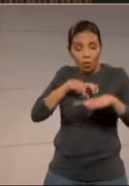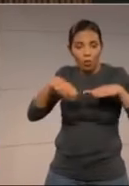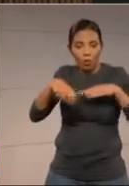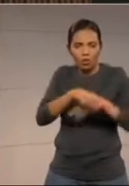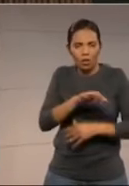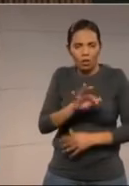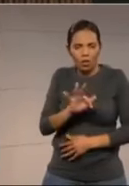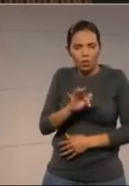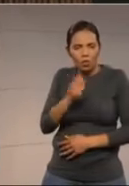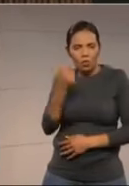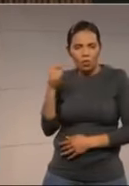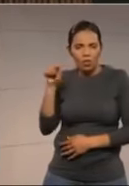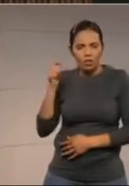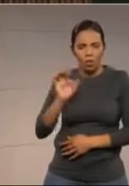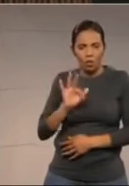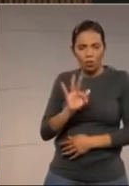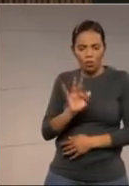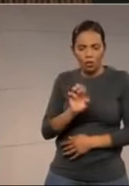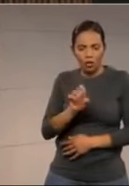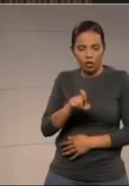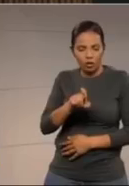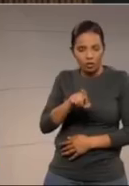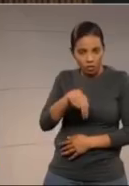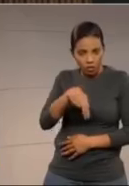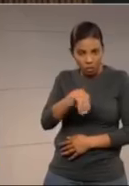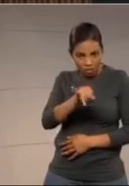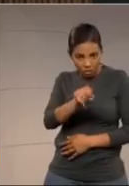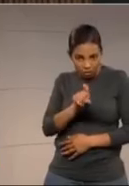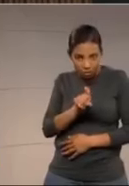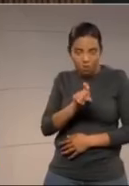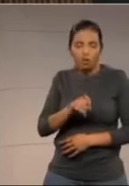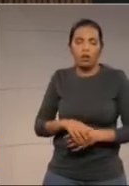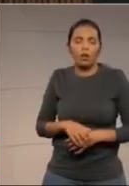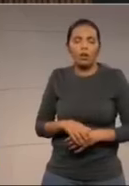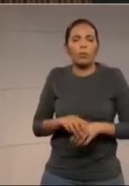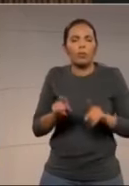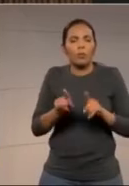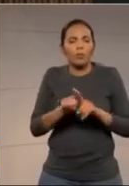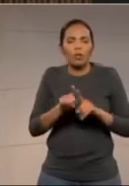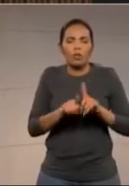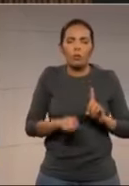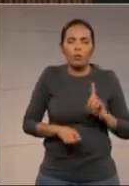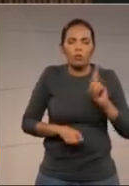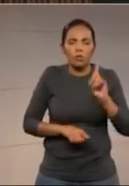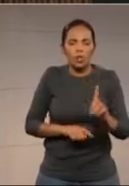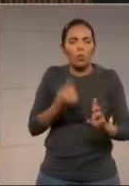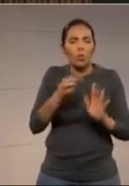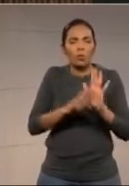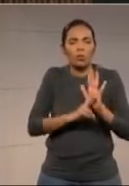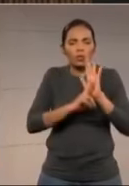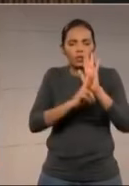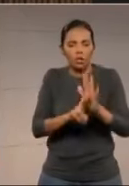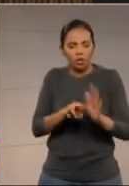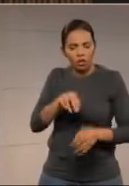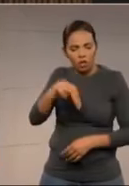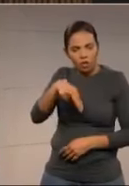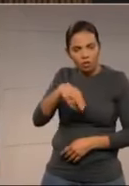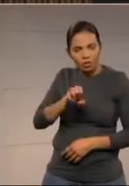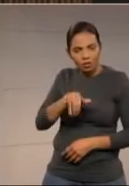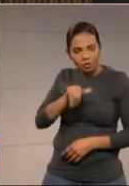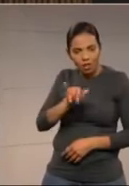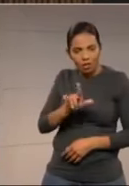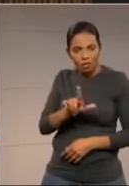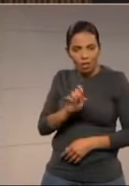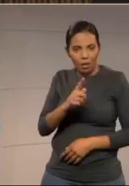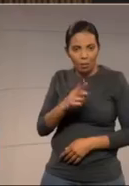Silvio Fernandes, ouvidor da Sejuf, que representou o secretário Nele Prevô, obrigado pela presença, a Jussara,